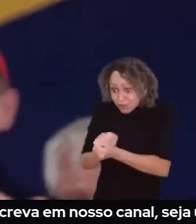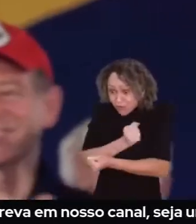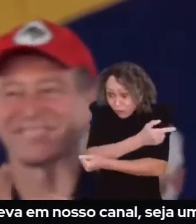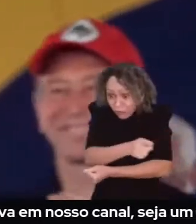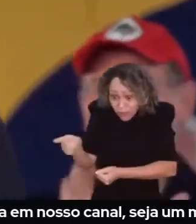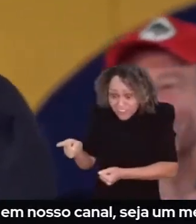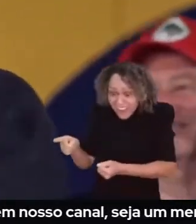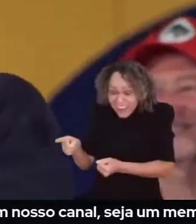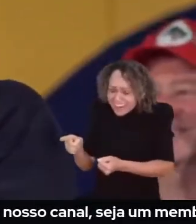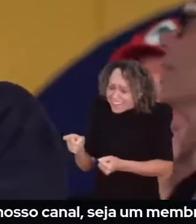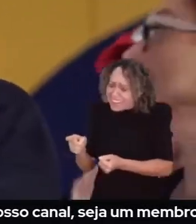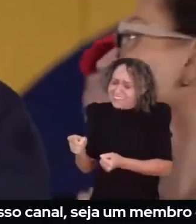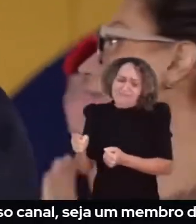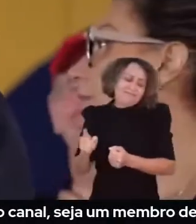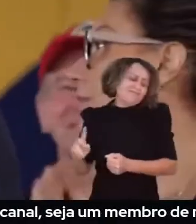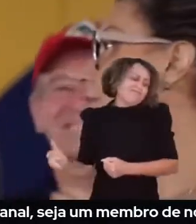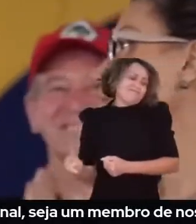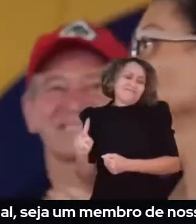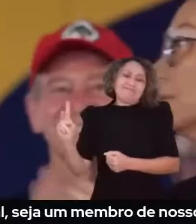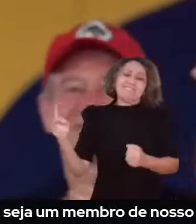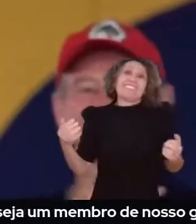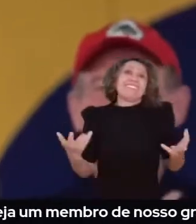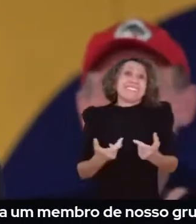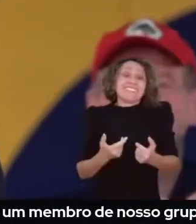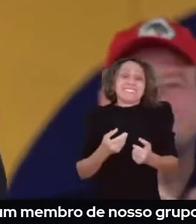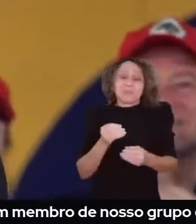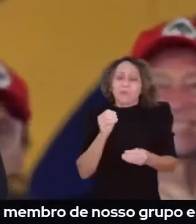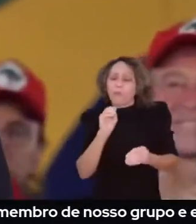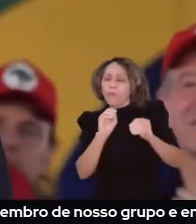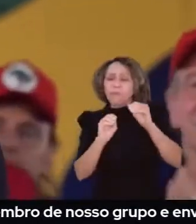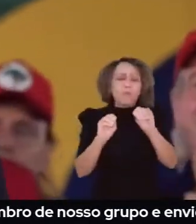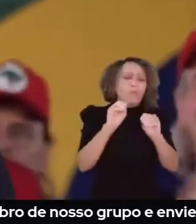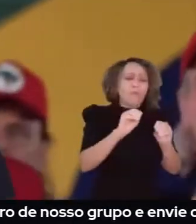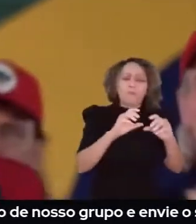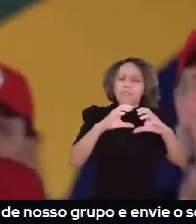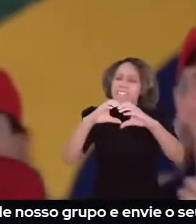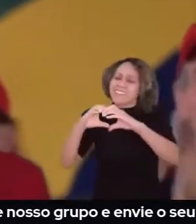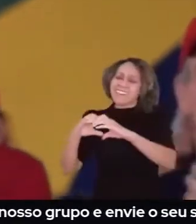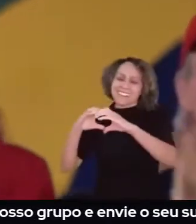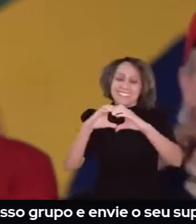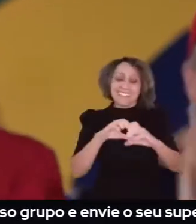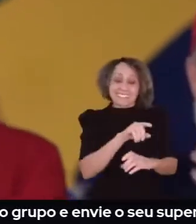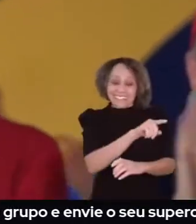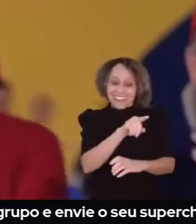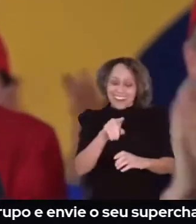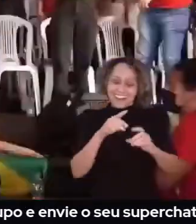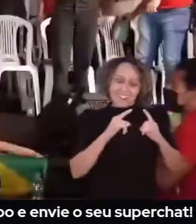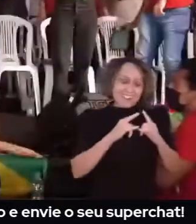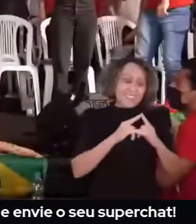e de cada companheiro. E até outro dia, se Deus quiser.